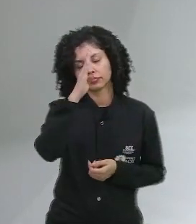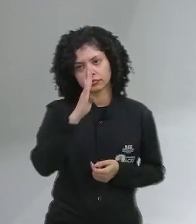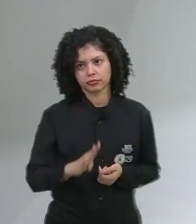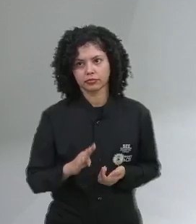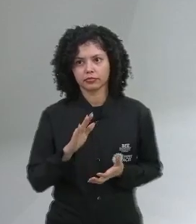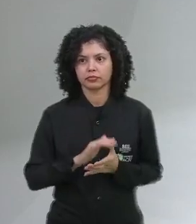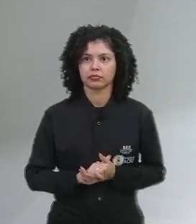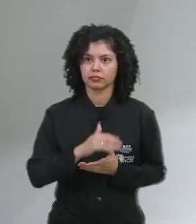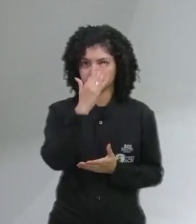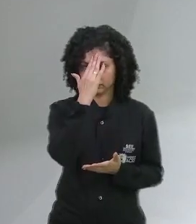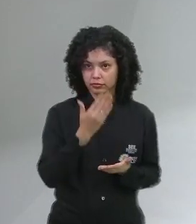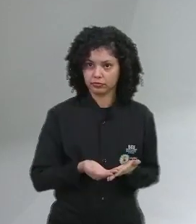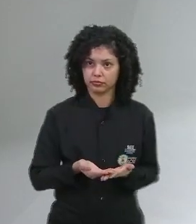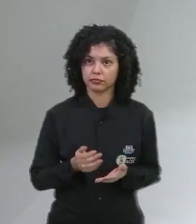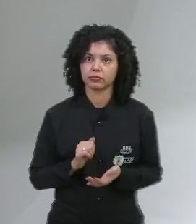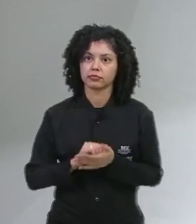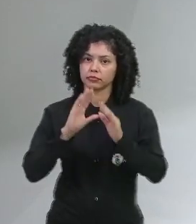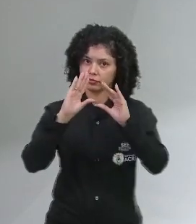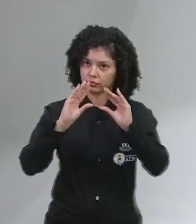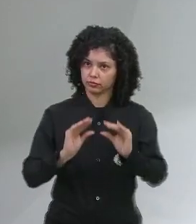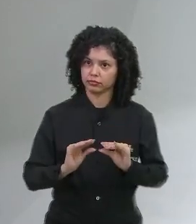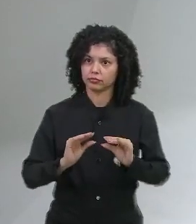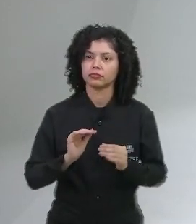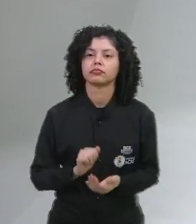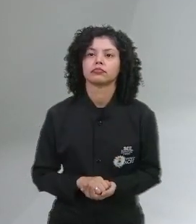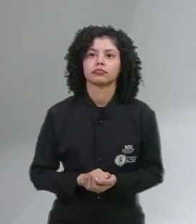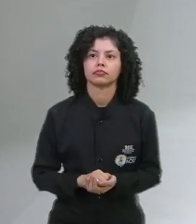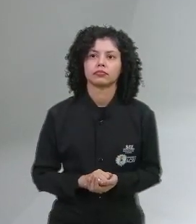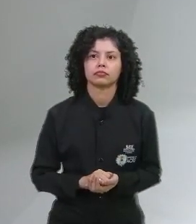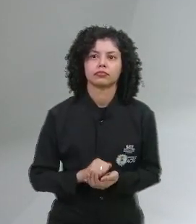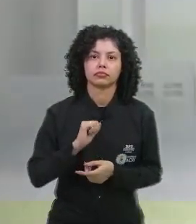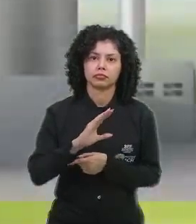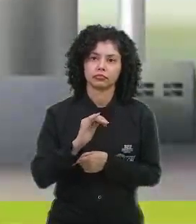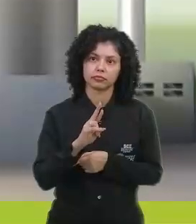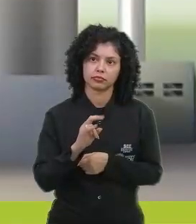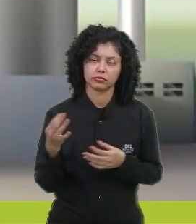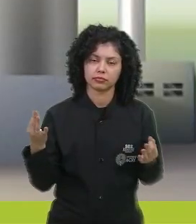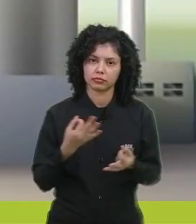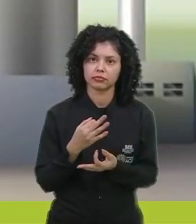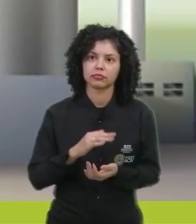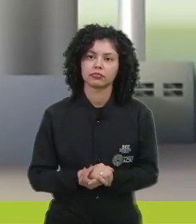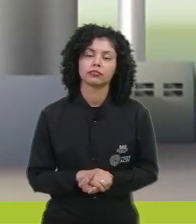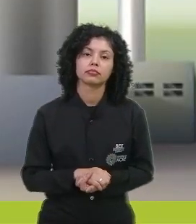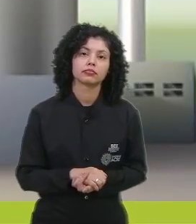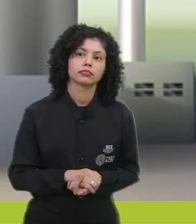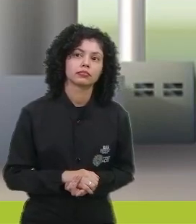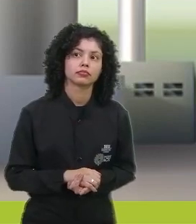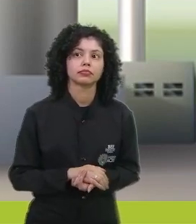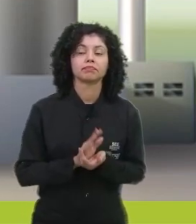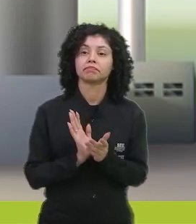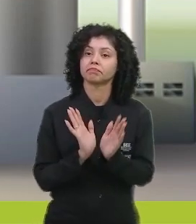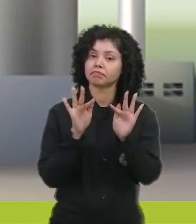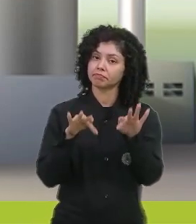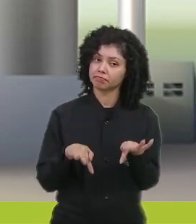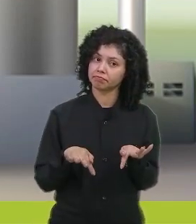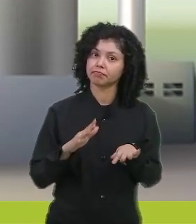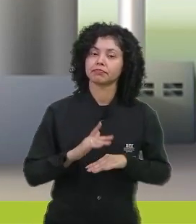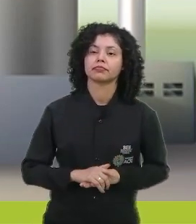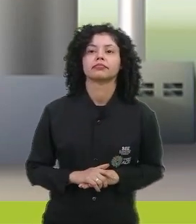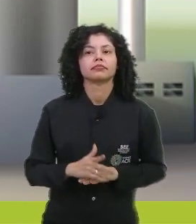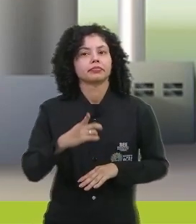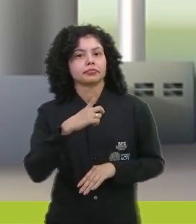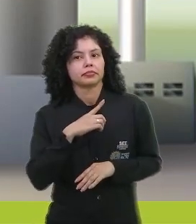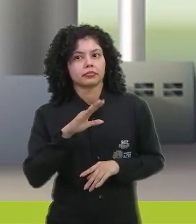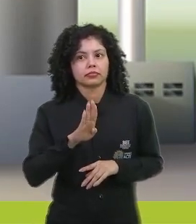brasileiro. Eu acredito que a gente vai dar uma diminuída no consumo desses combustíveis fósseis, perfeito? E para a gente finalizar,